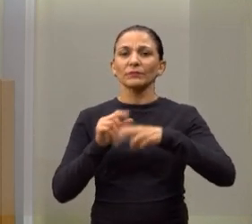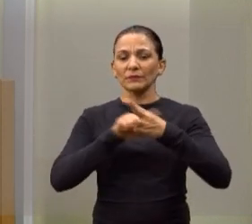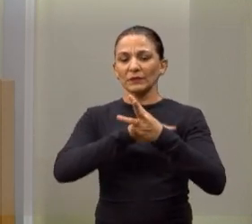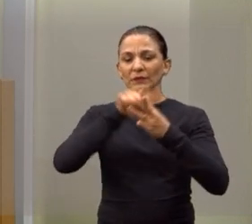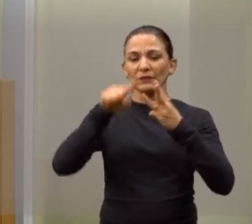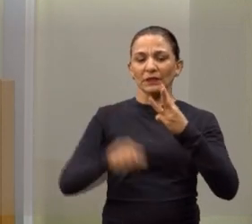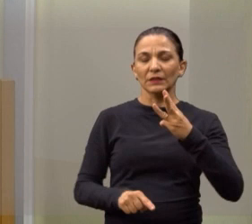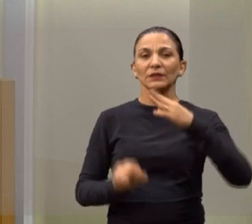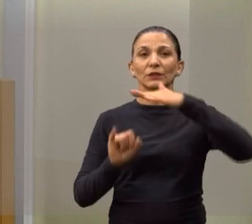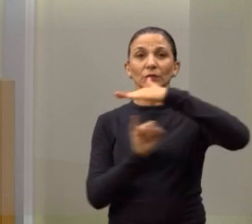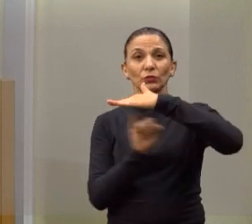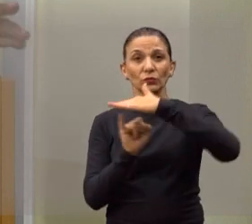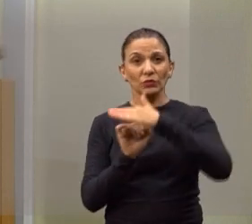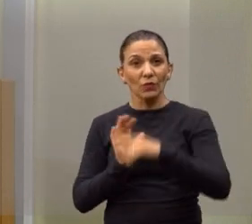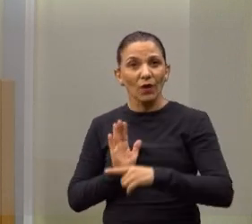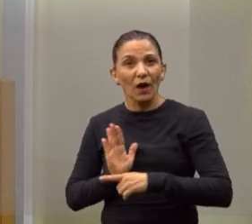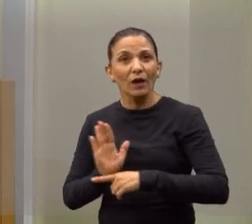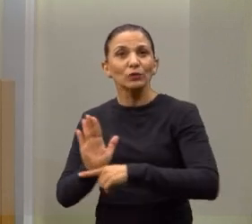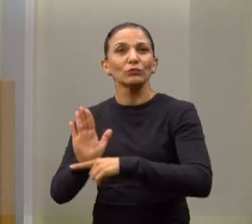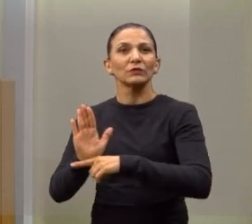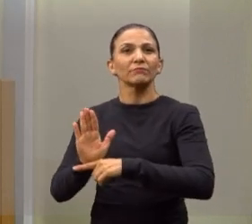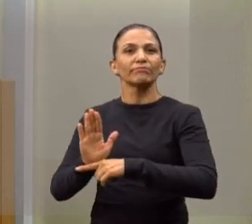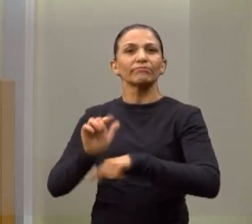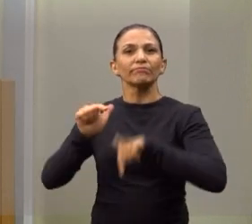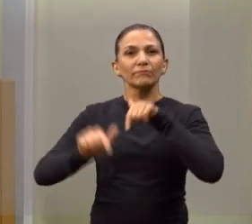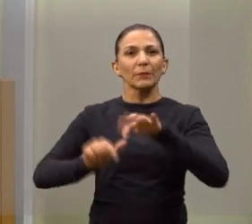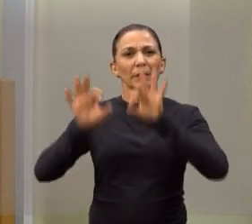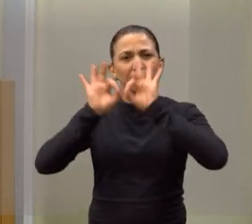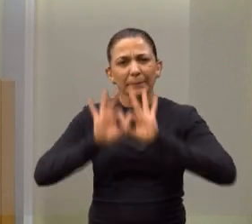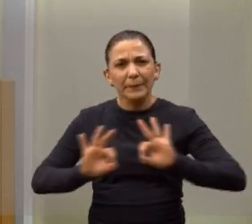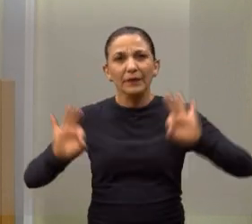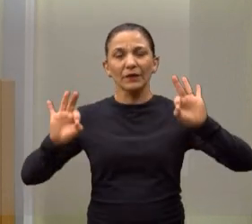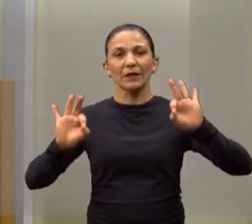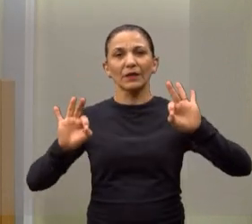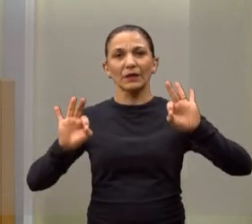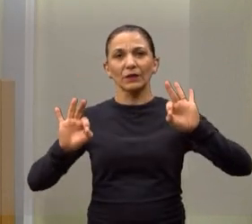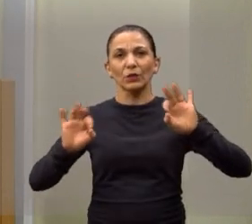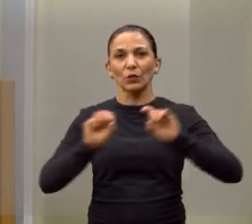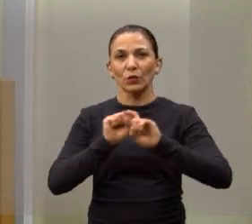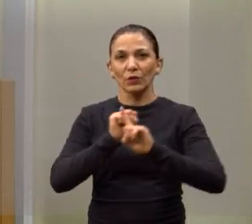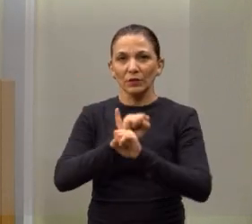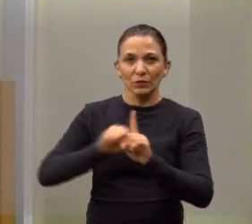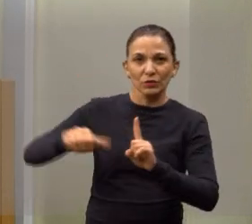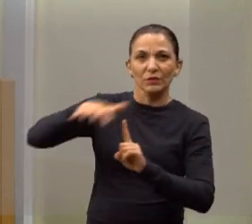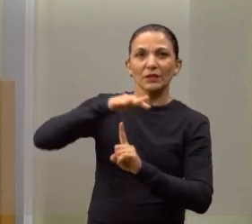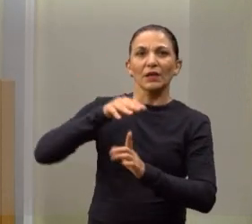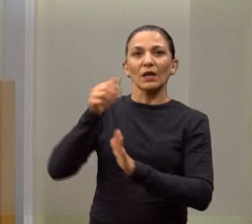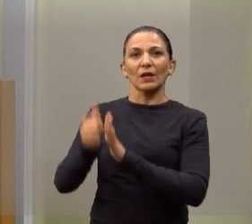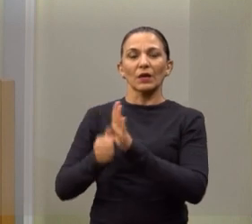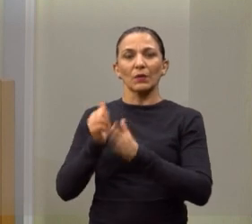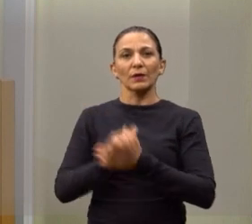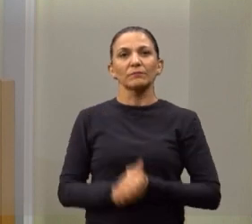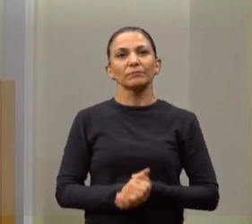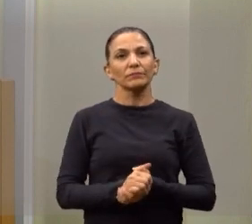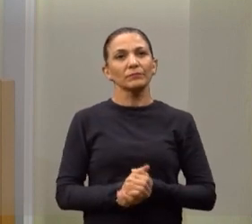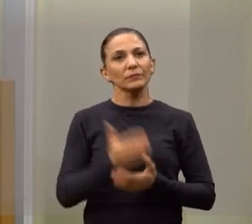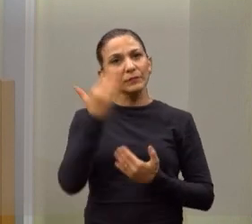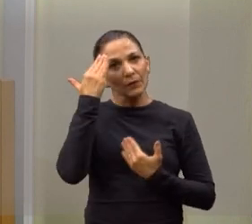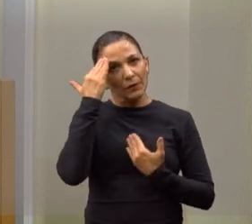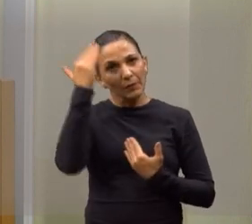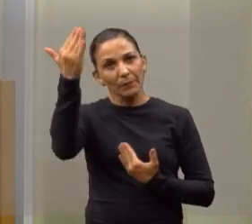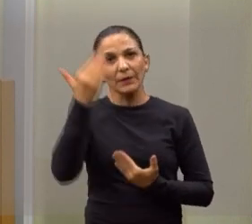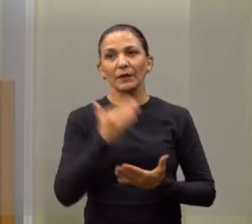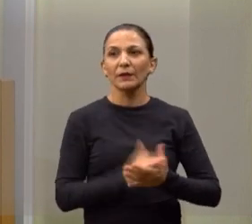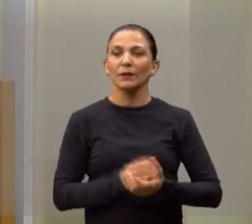casas que fazem o trabalho maravilhoso para nossa sociedade araraquarense Muito obrigado